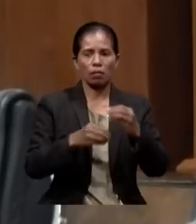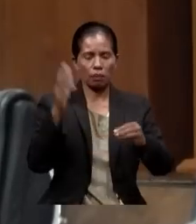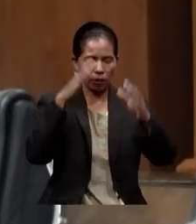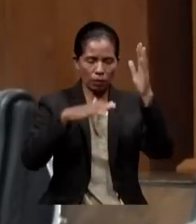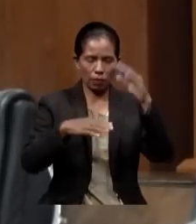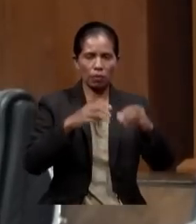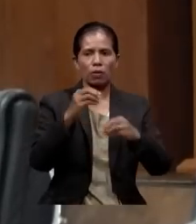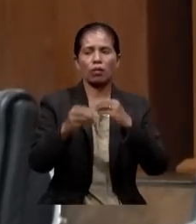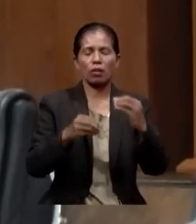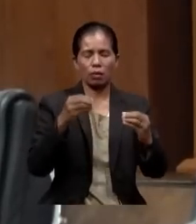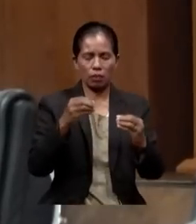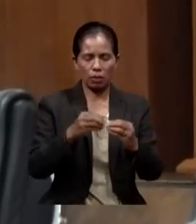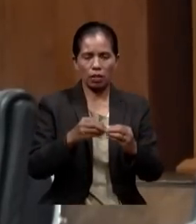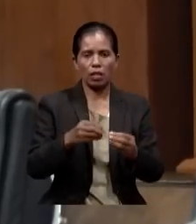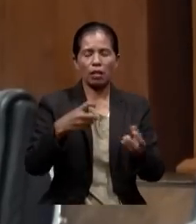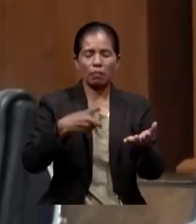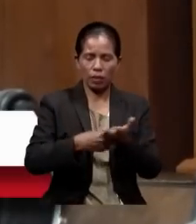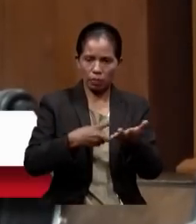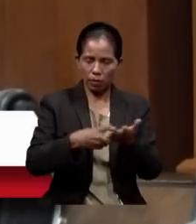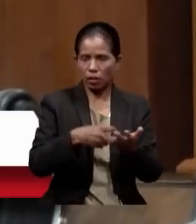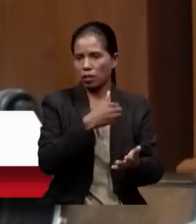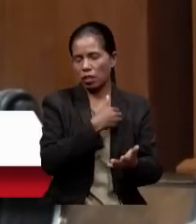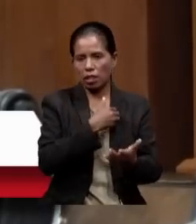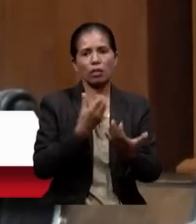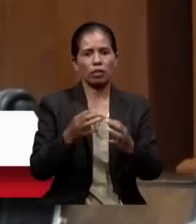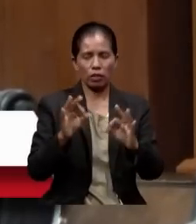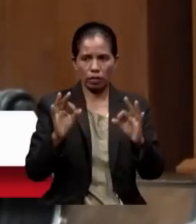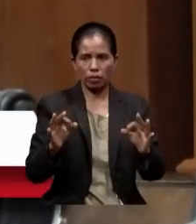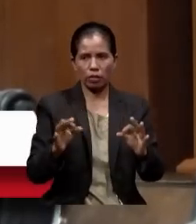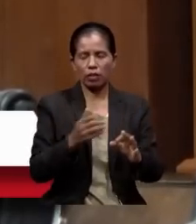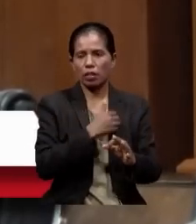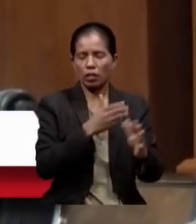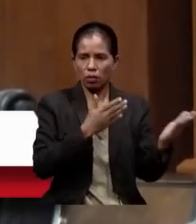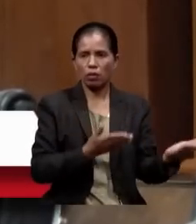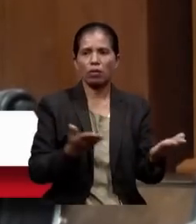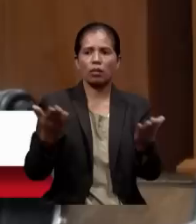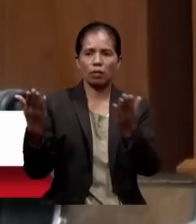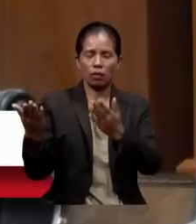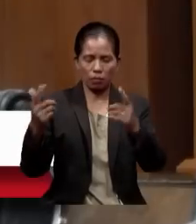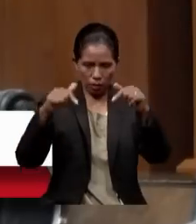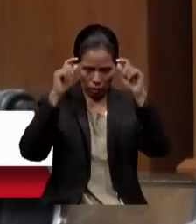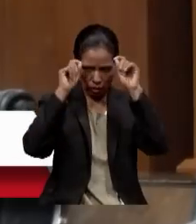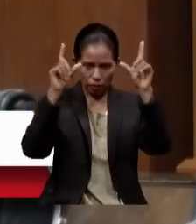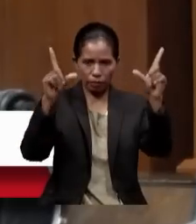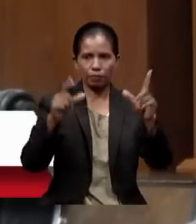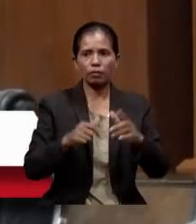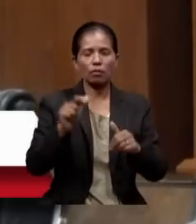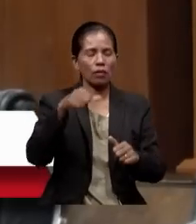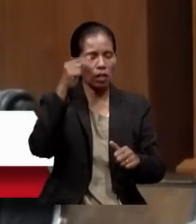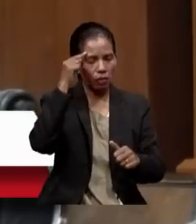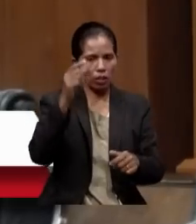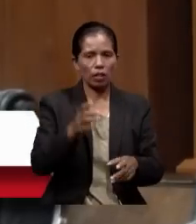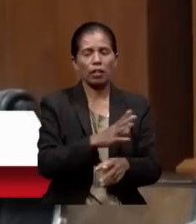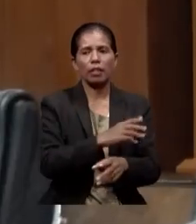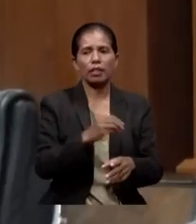aqui, sida to, passaporte eletrônico neve mate sida lor iba e sida to e Timor. Então o governo rola